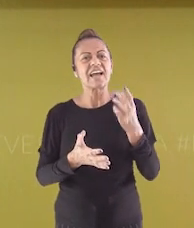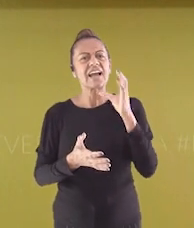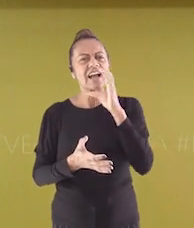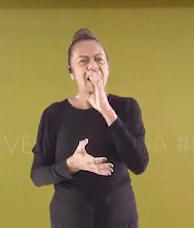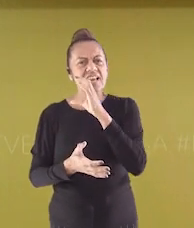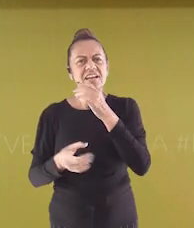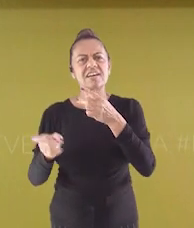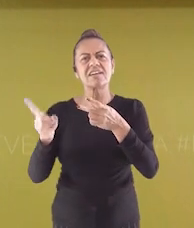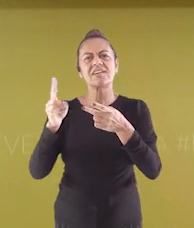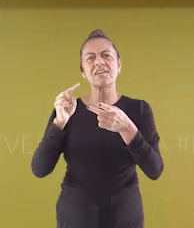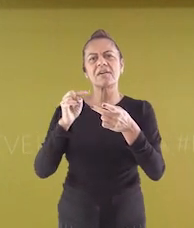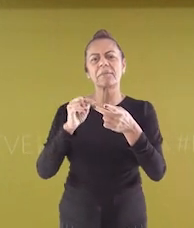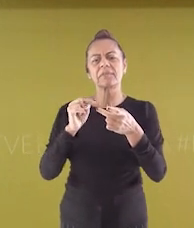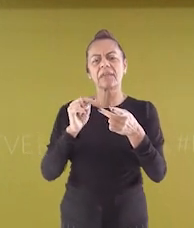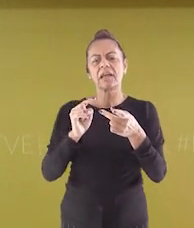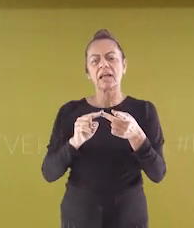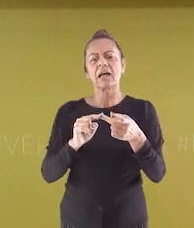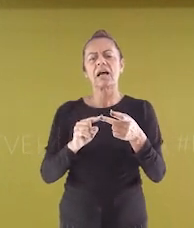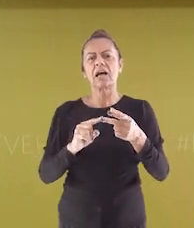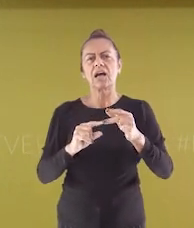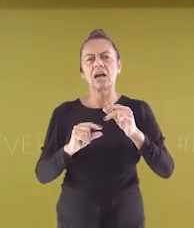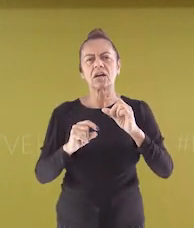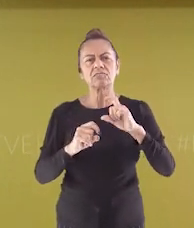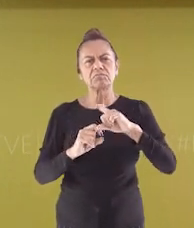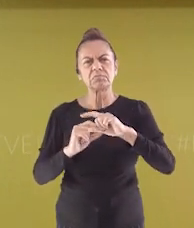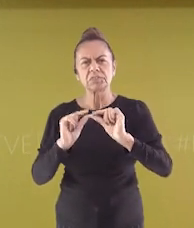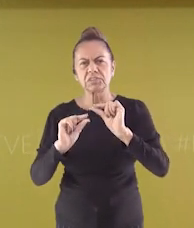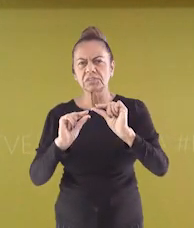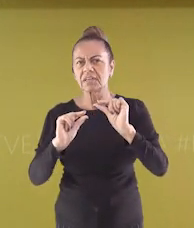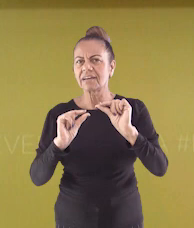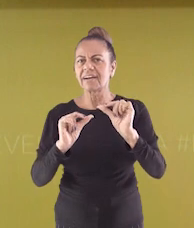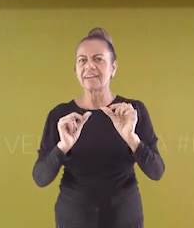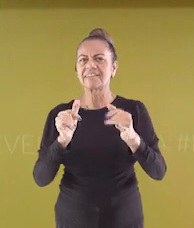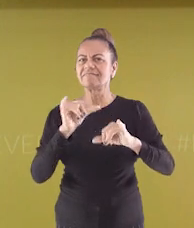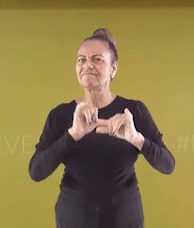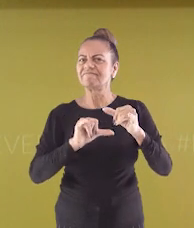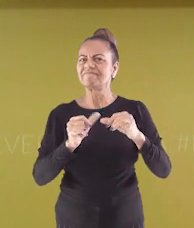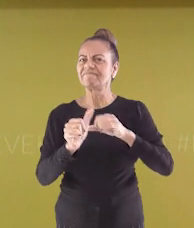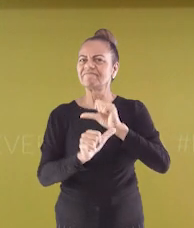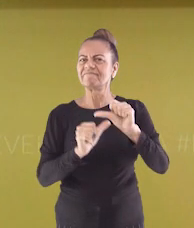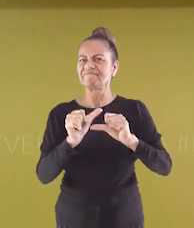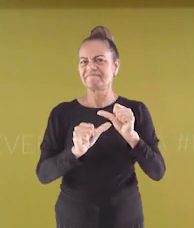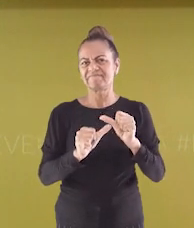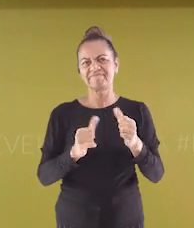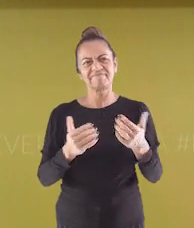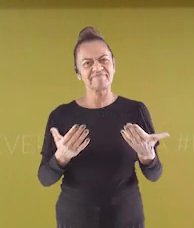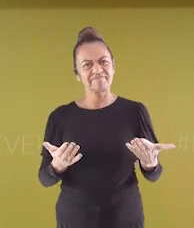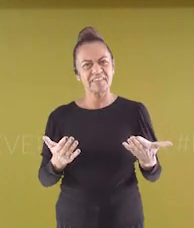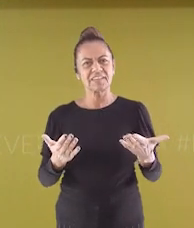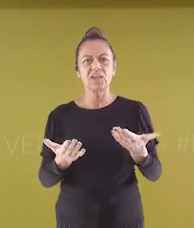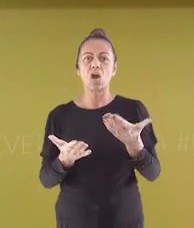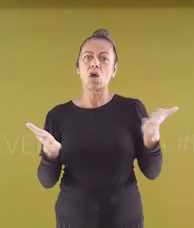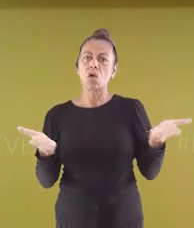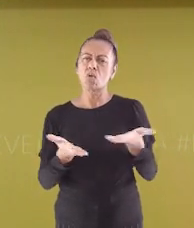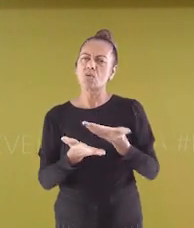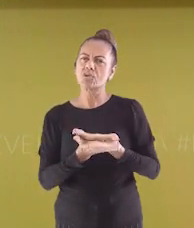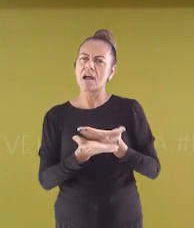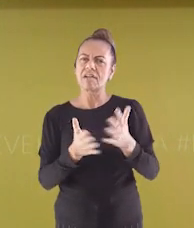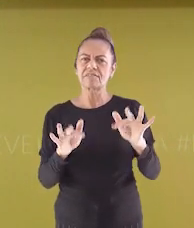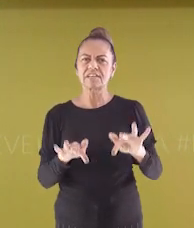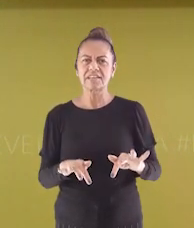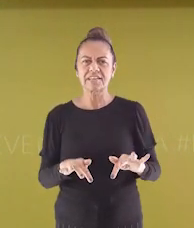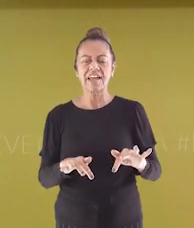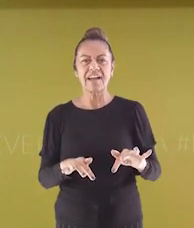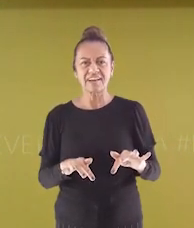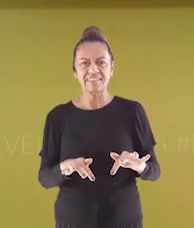delas ocorrerem, como alteração de calor, ação de micro-organismos, por exemplo. E por hoje é só,